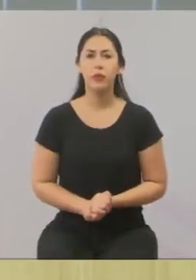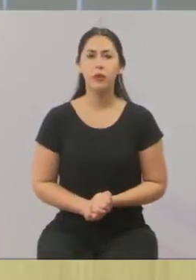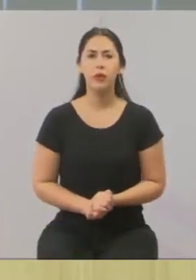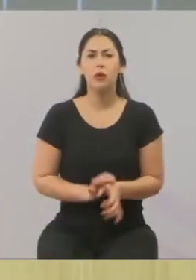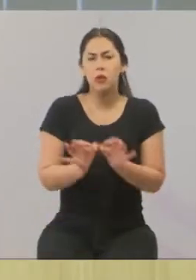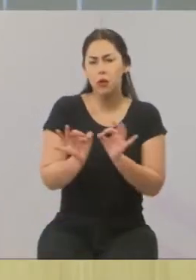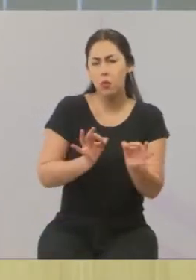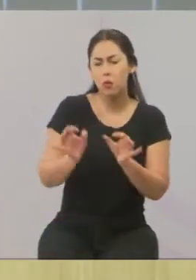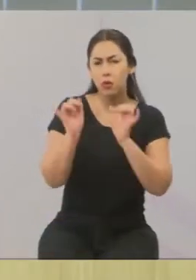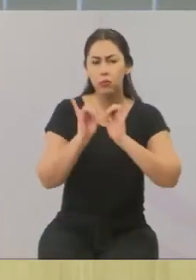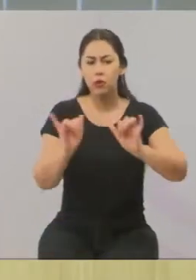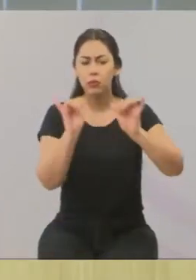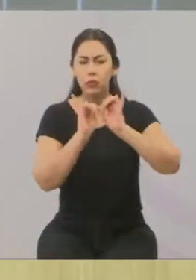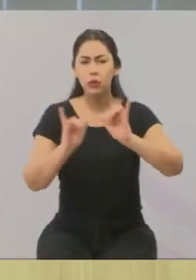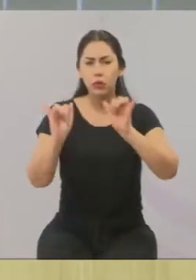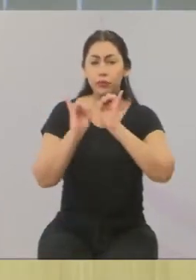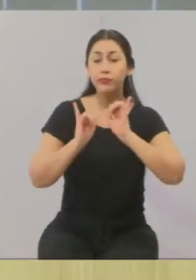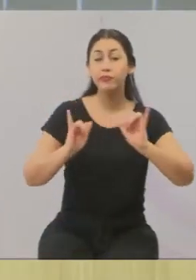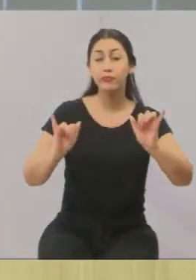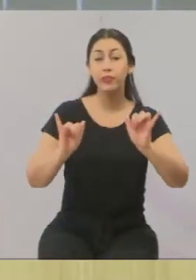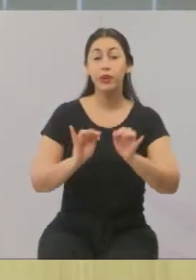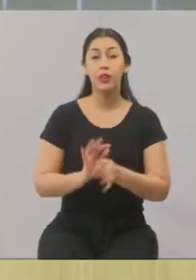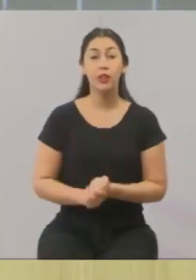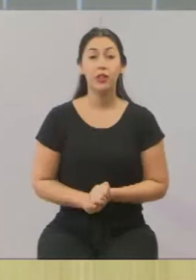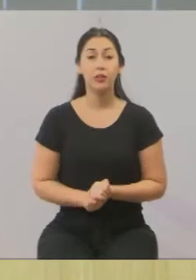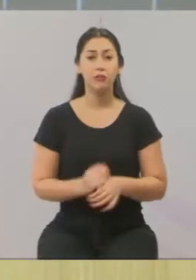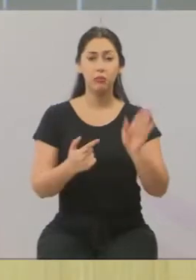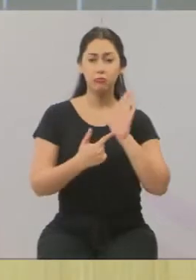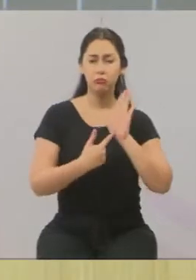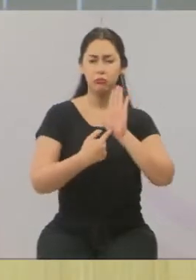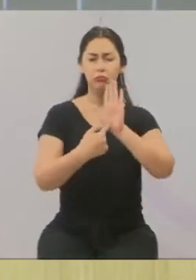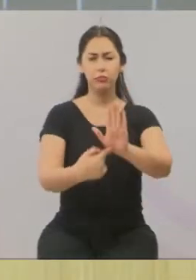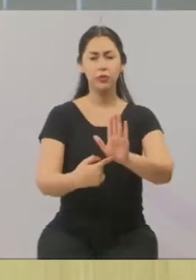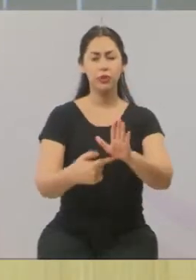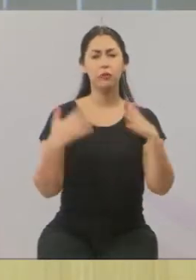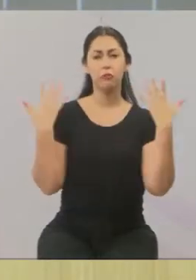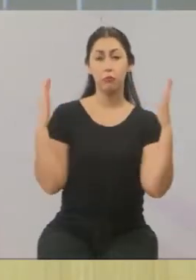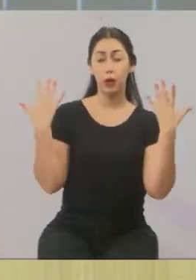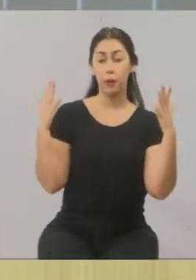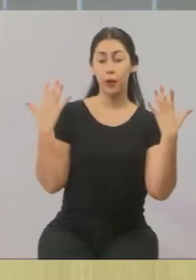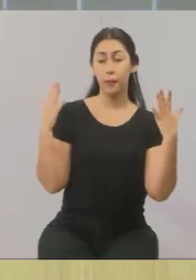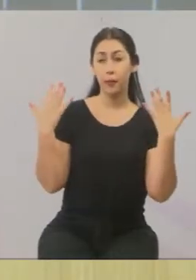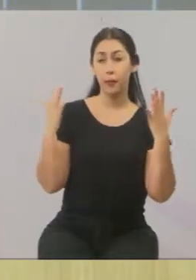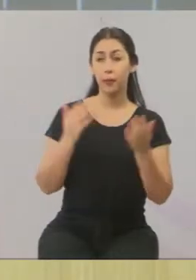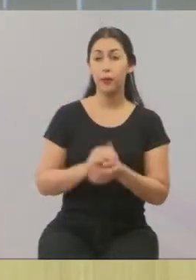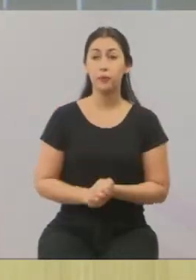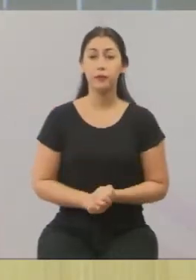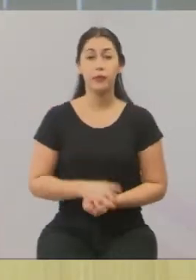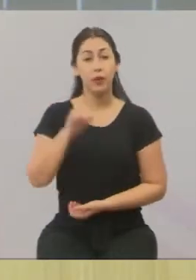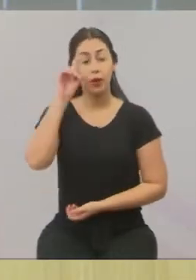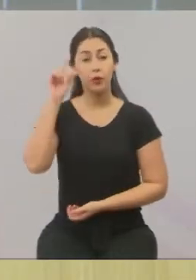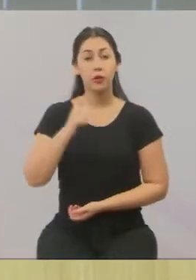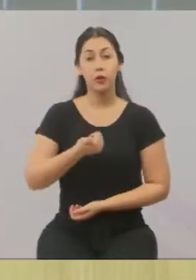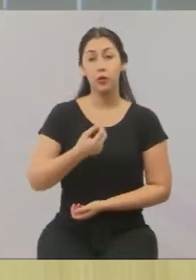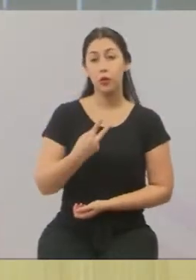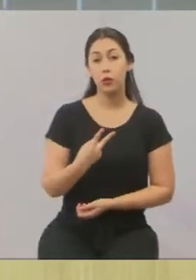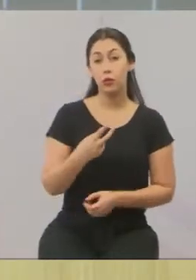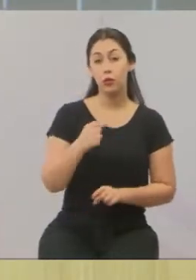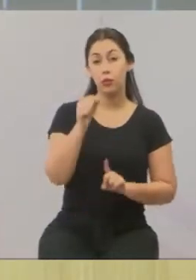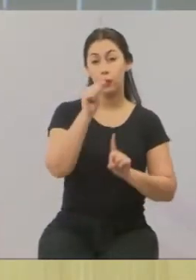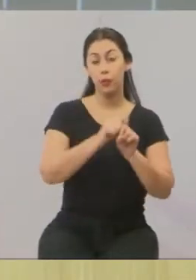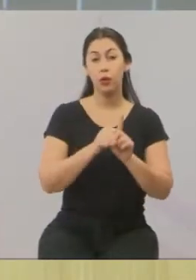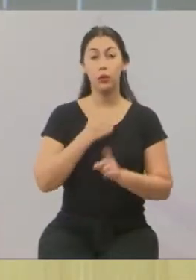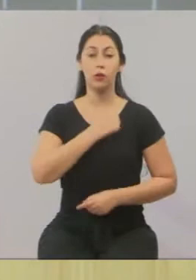para a divulgação da presente manifestação. Sala de Sessões, 12 de agosto de